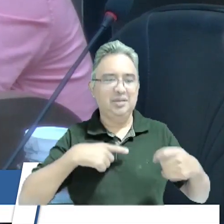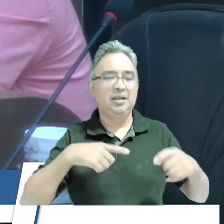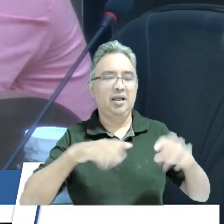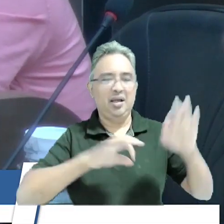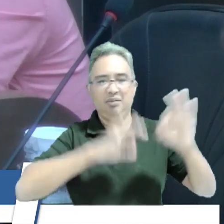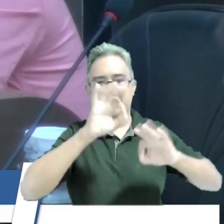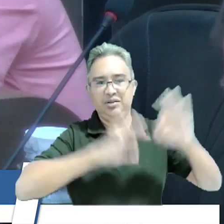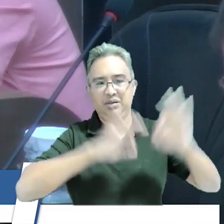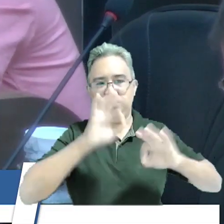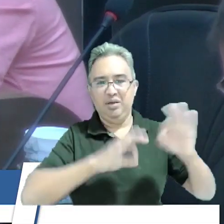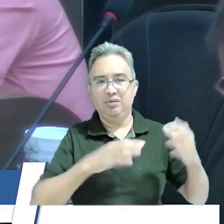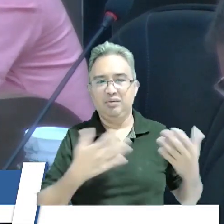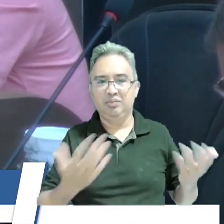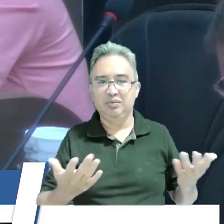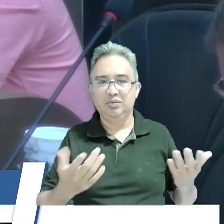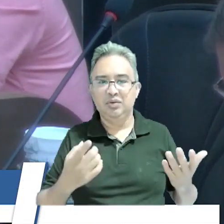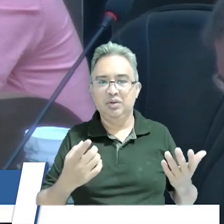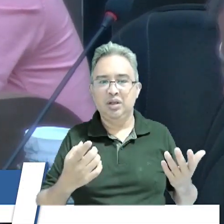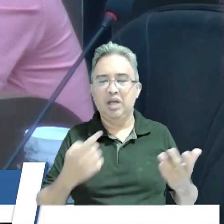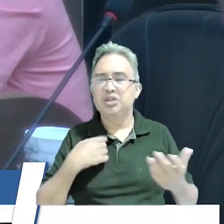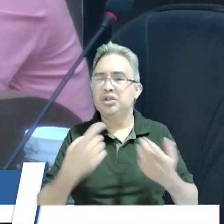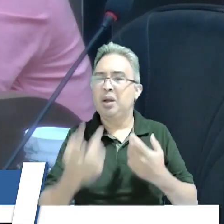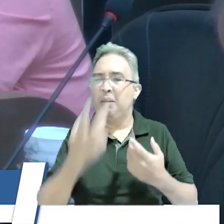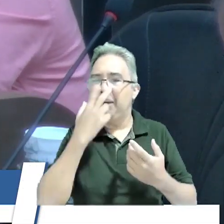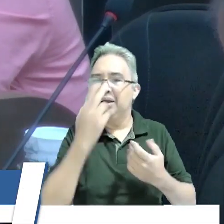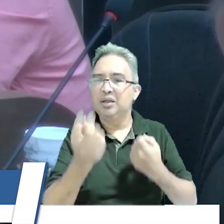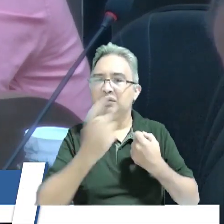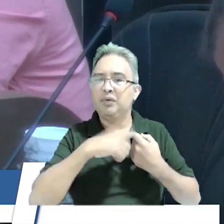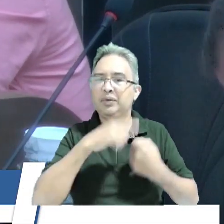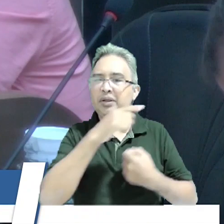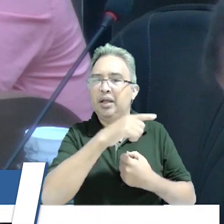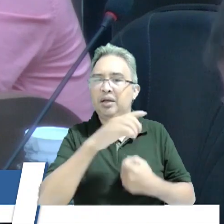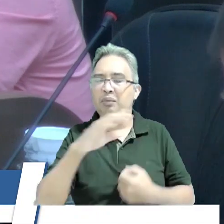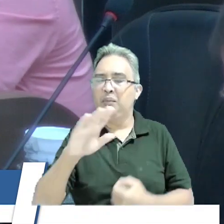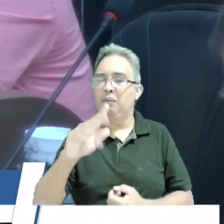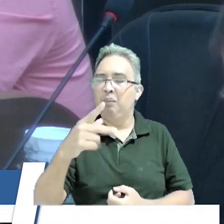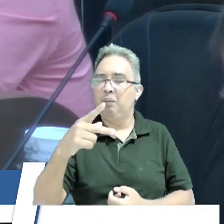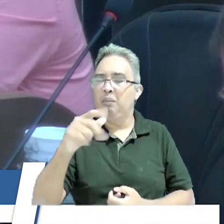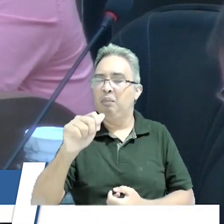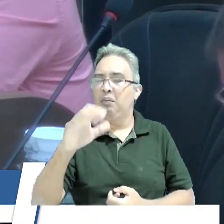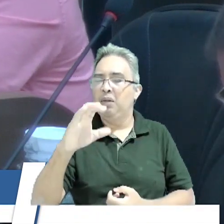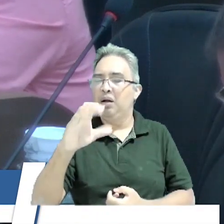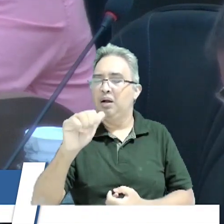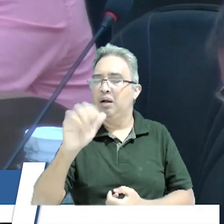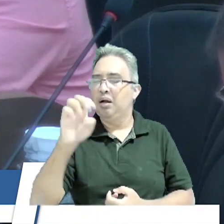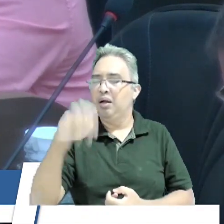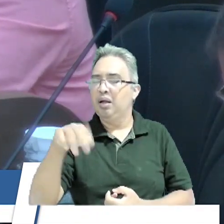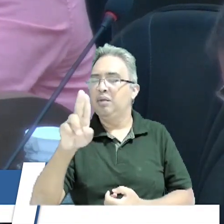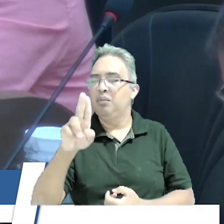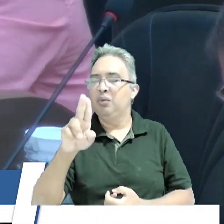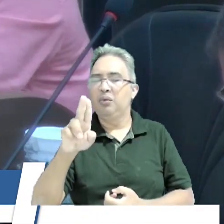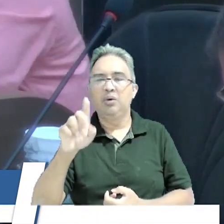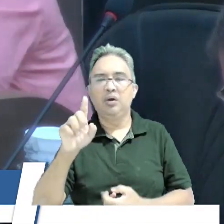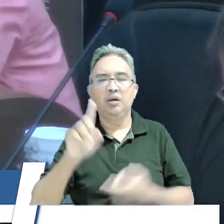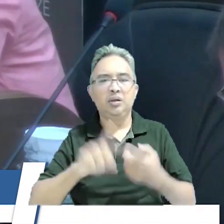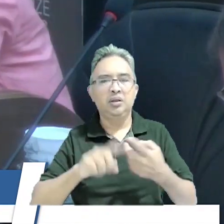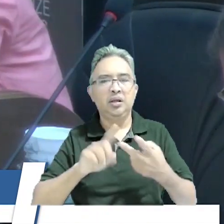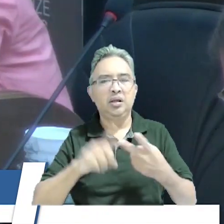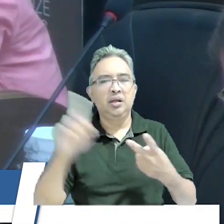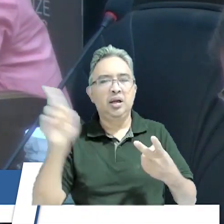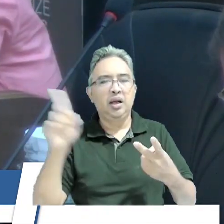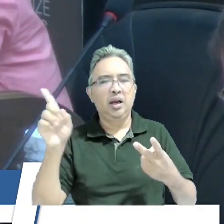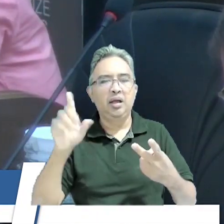estamos voltando atrás, lá na Pacaembu, que é a Nossa Senhora, e nós estamos voltando atrás lá no residencial